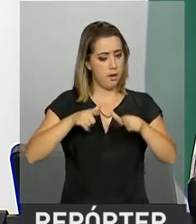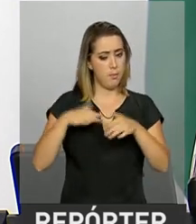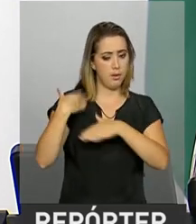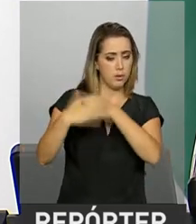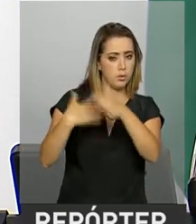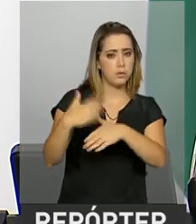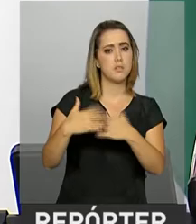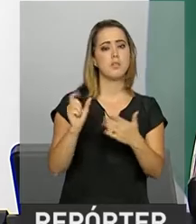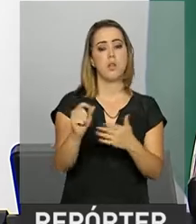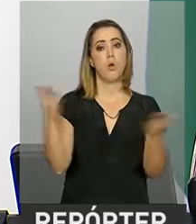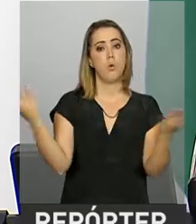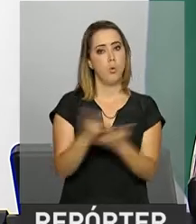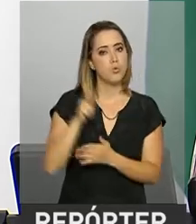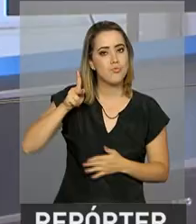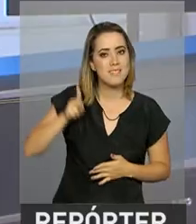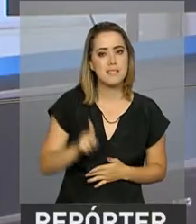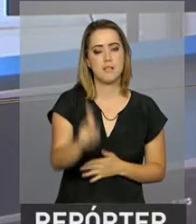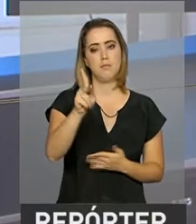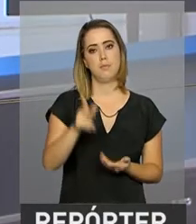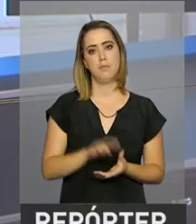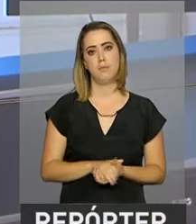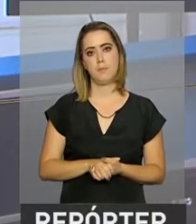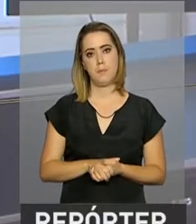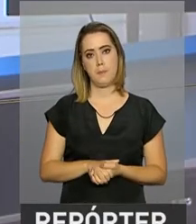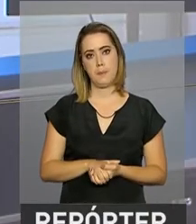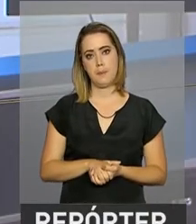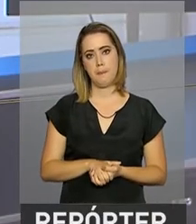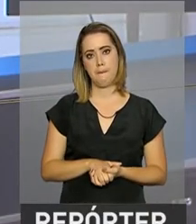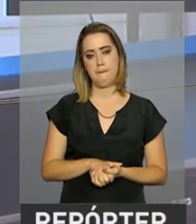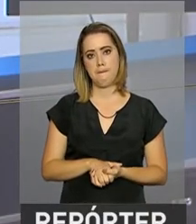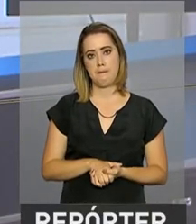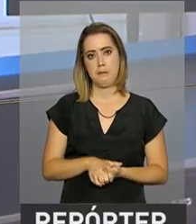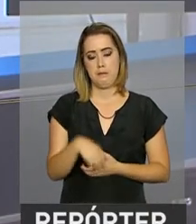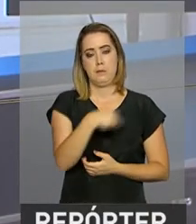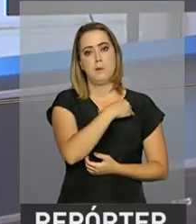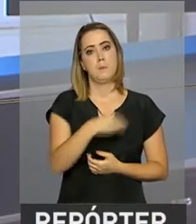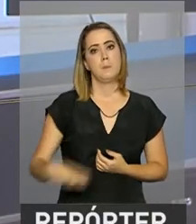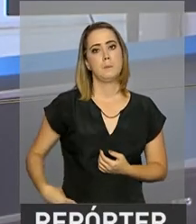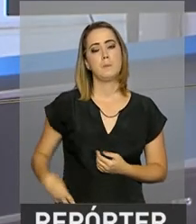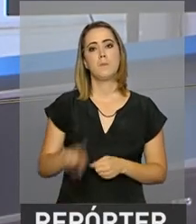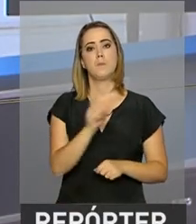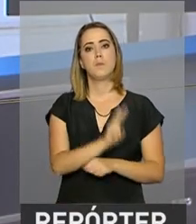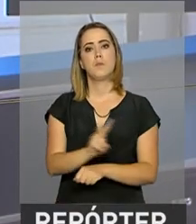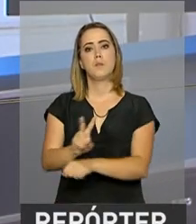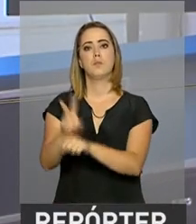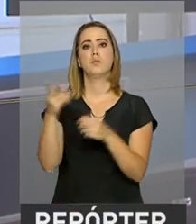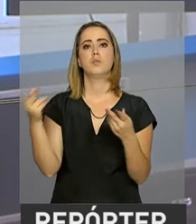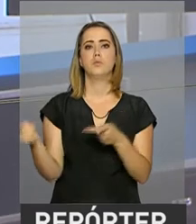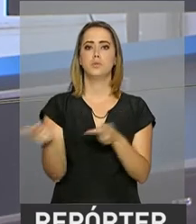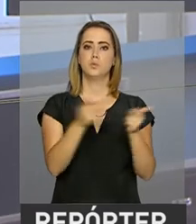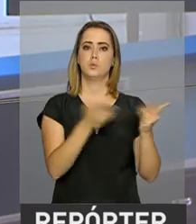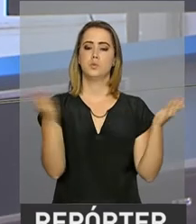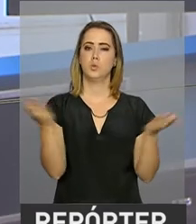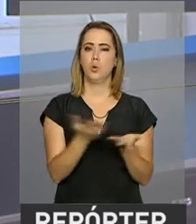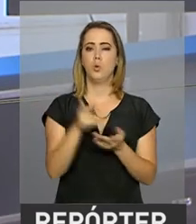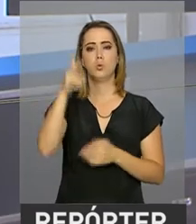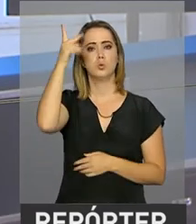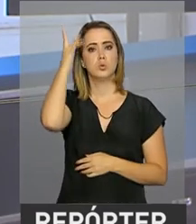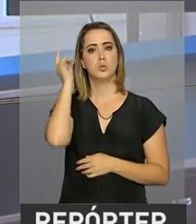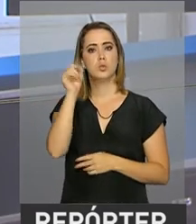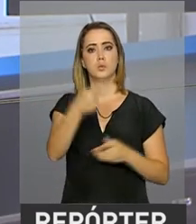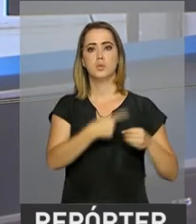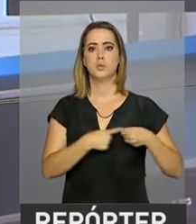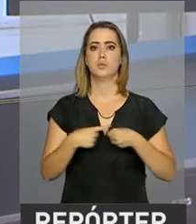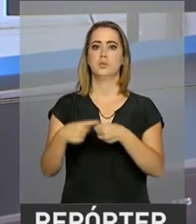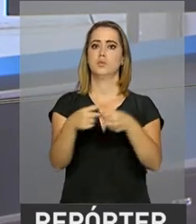as em permanência e o ministro da defesa ao júri uma visita hoje e amanhã cidades